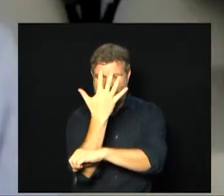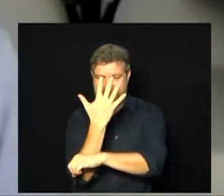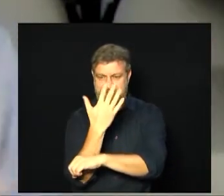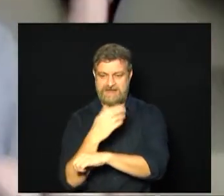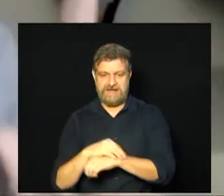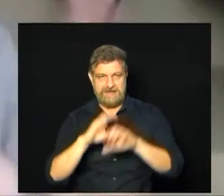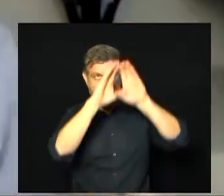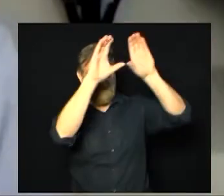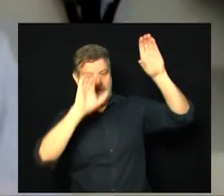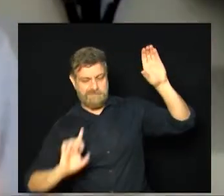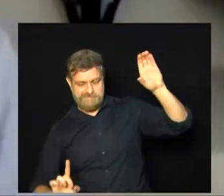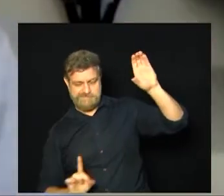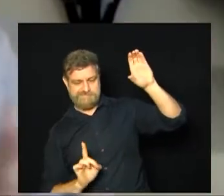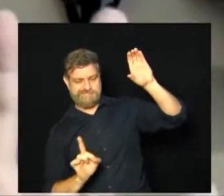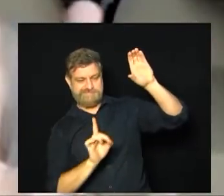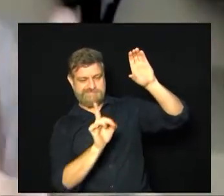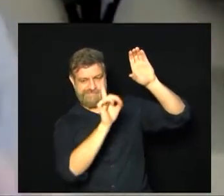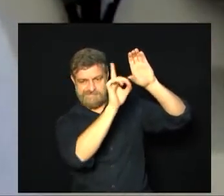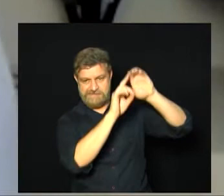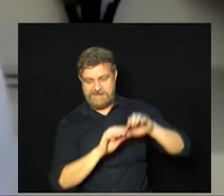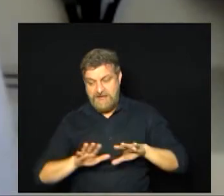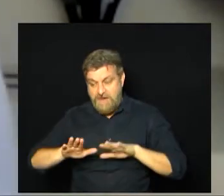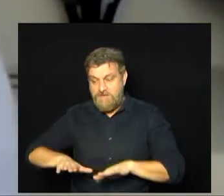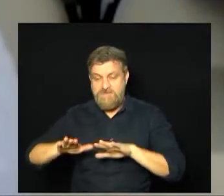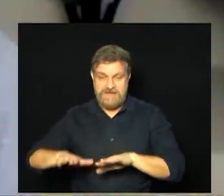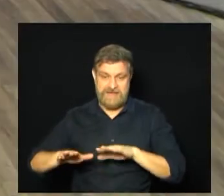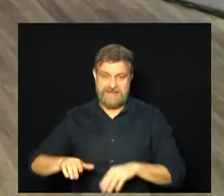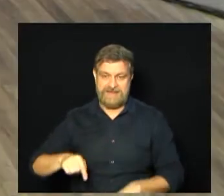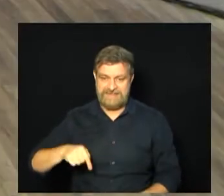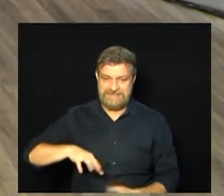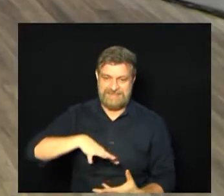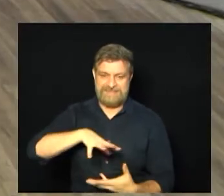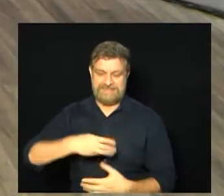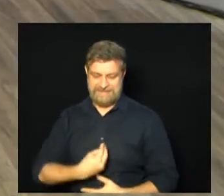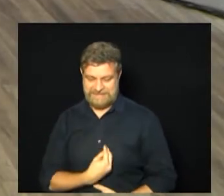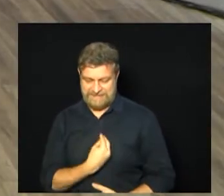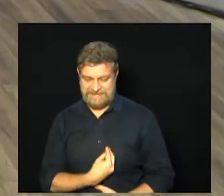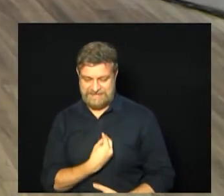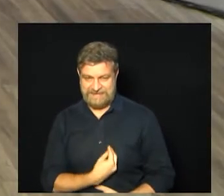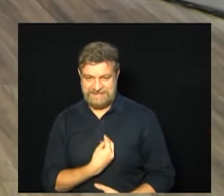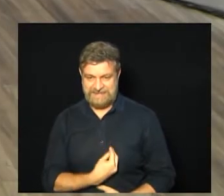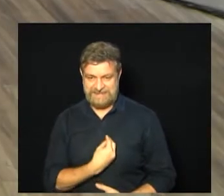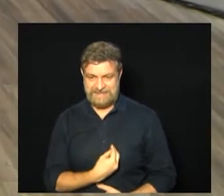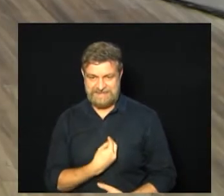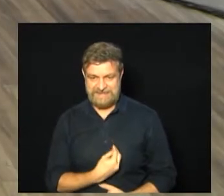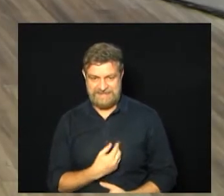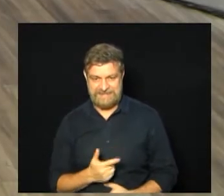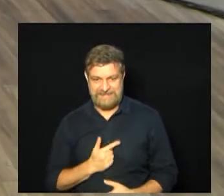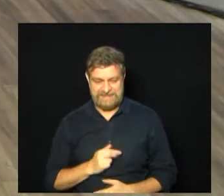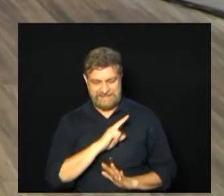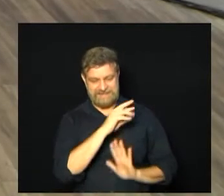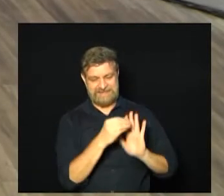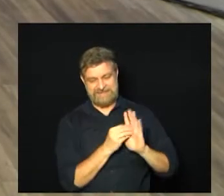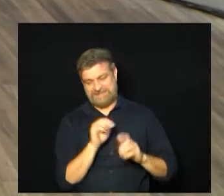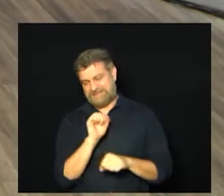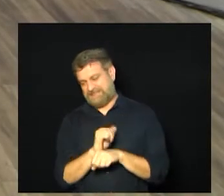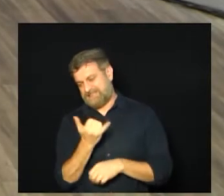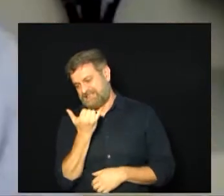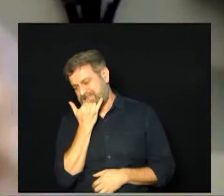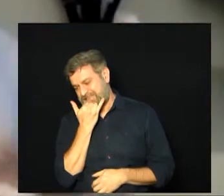levá-lo. Por enquanto nada não completar, você fica aqui. Eu vou ficando por aqui, os ecologistas que me